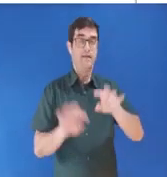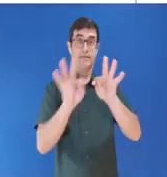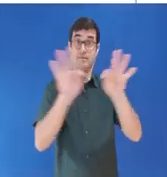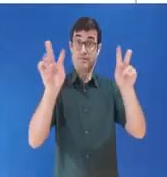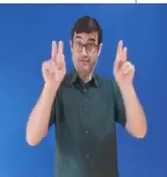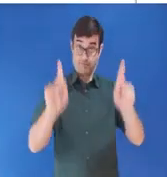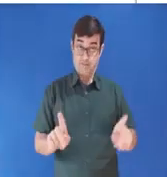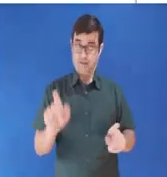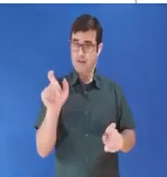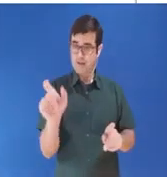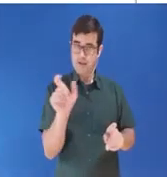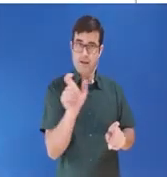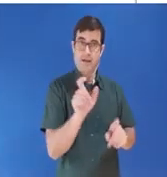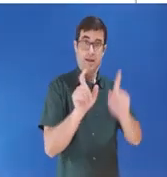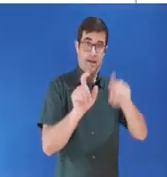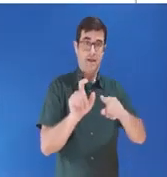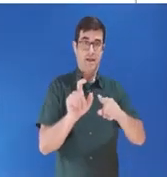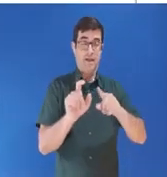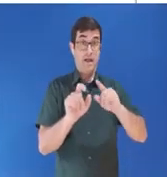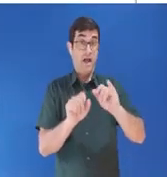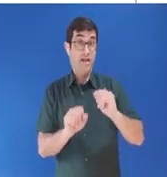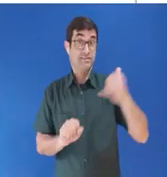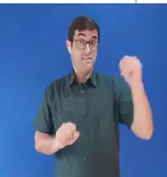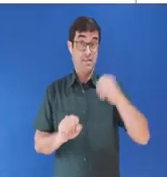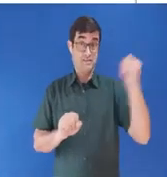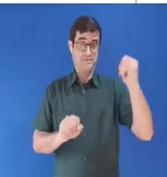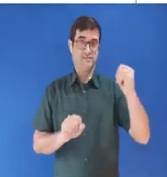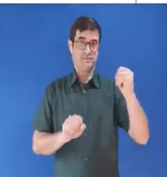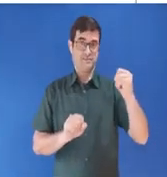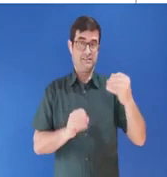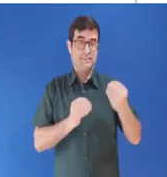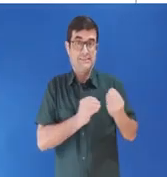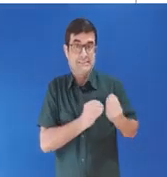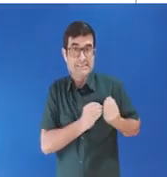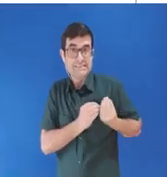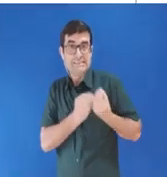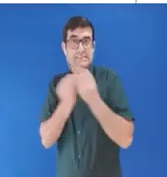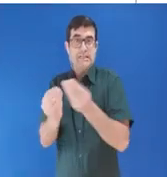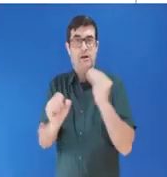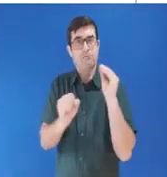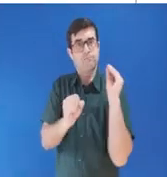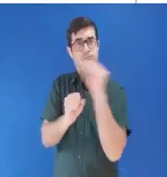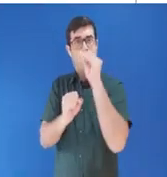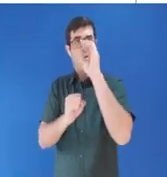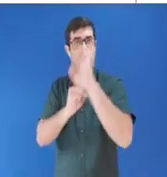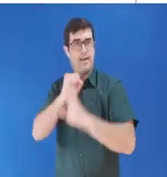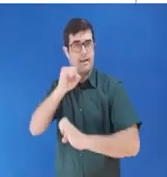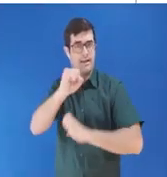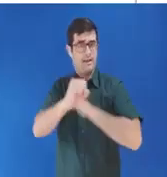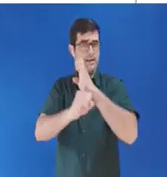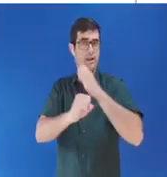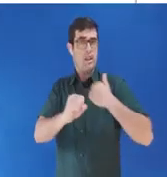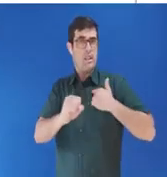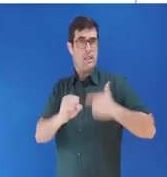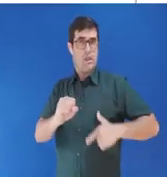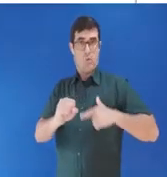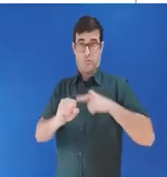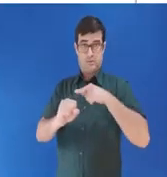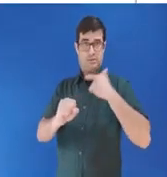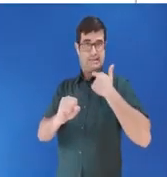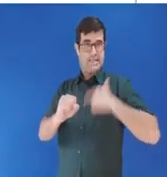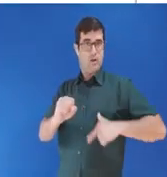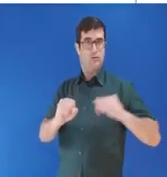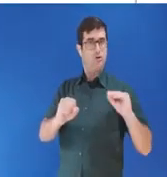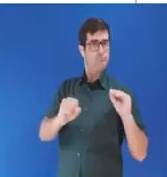com a energia envolvida em dar um elétron para uma espécie neutra, que esse